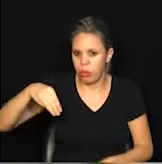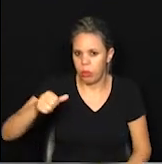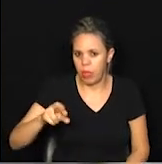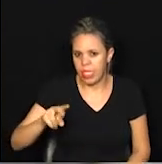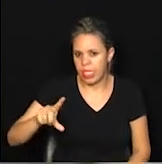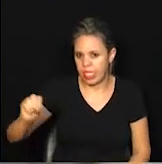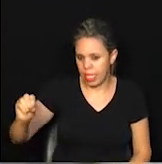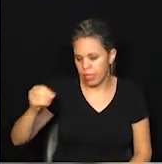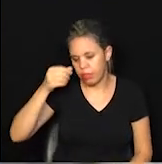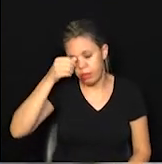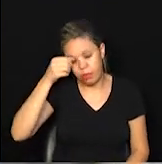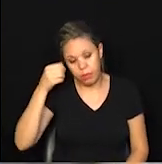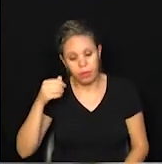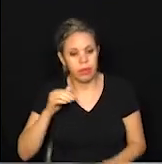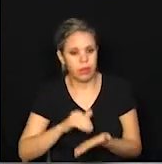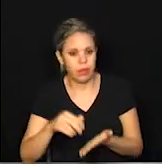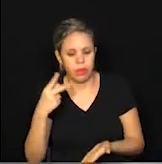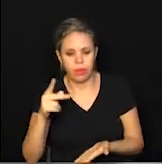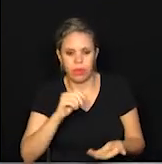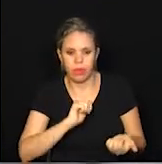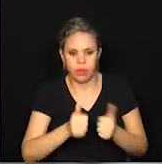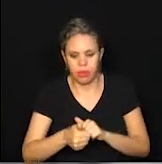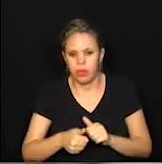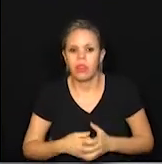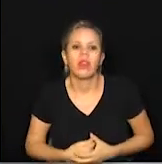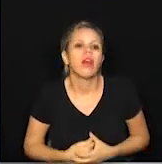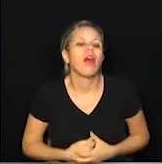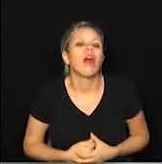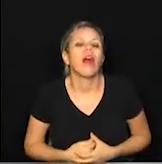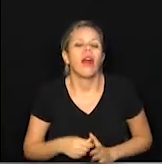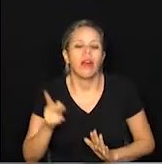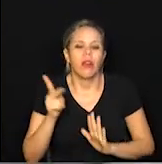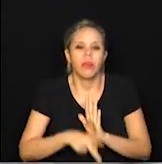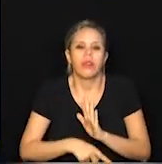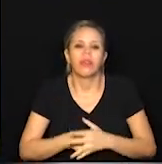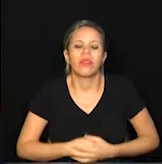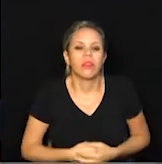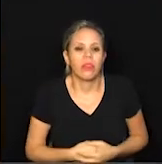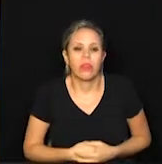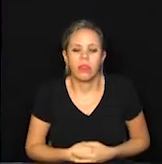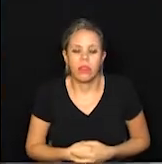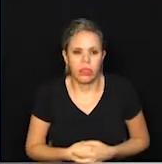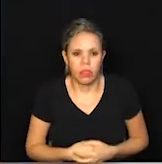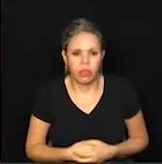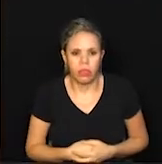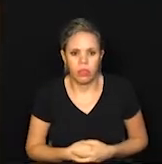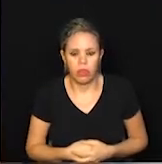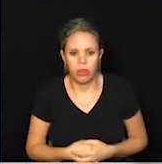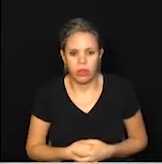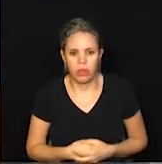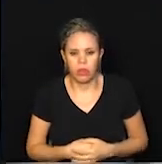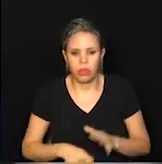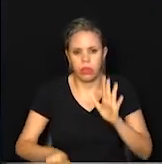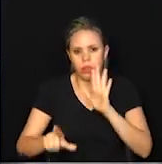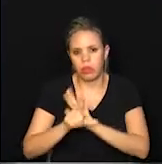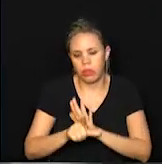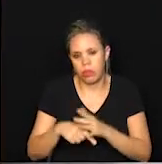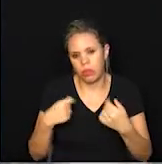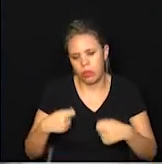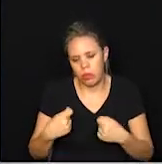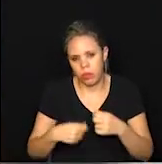Bandieira, aí da Secretaria de Esportes, e esse projeto, apesar dessa lei que precisa ser